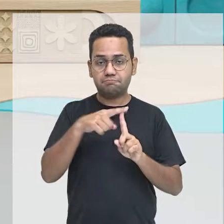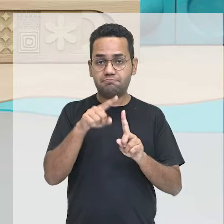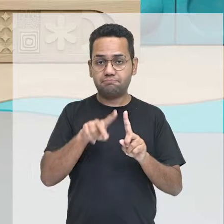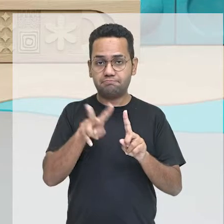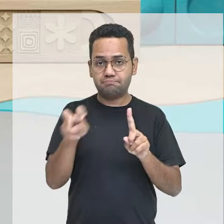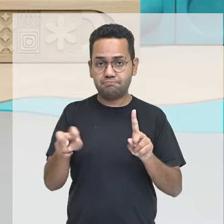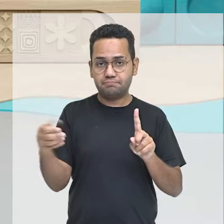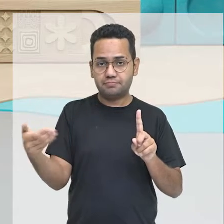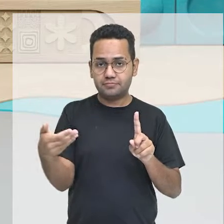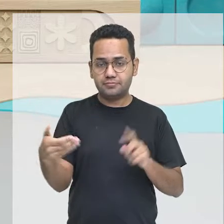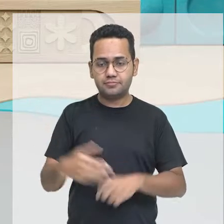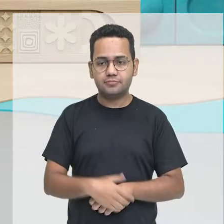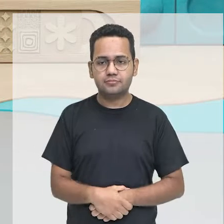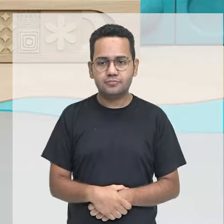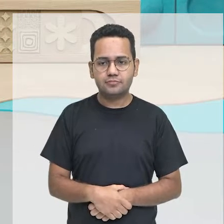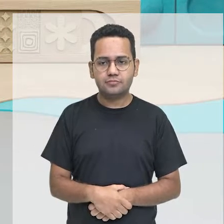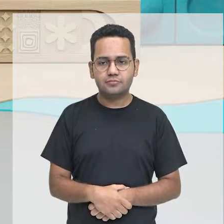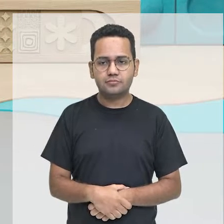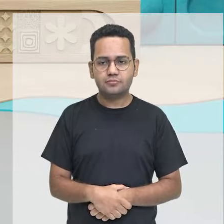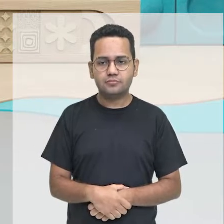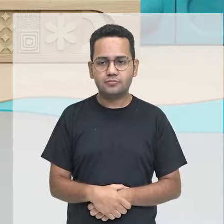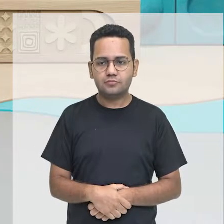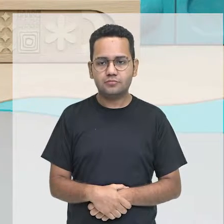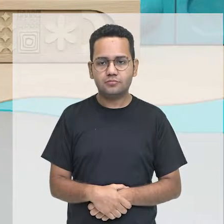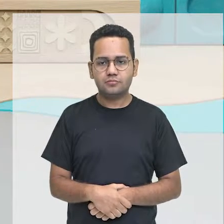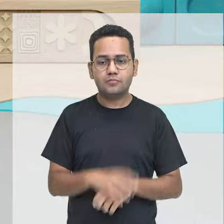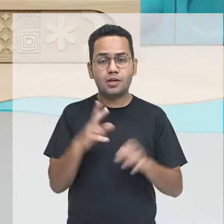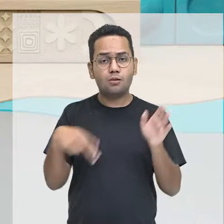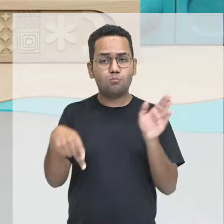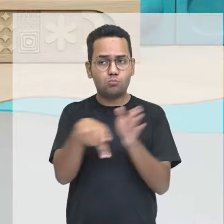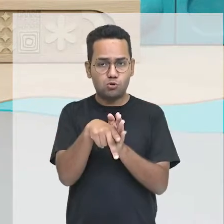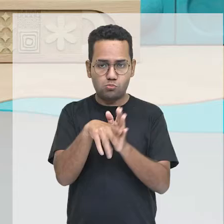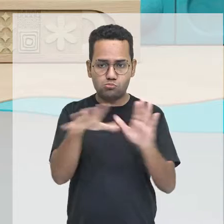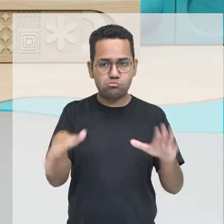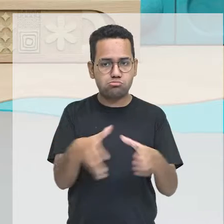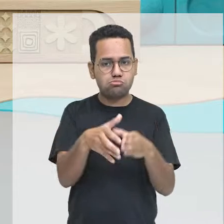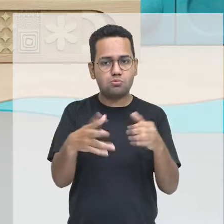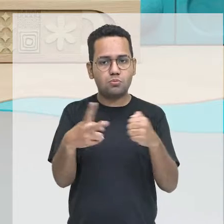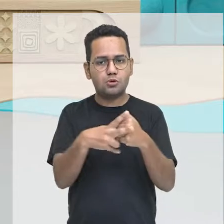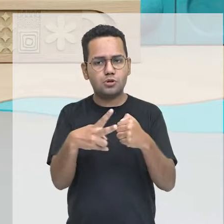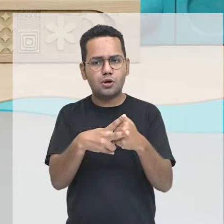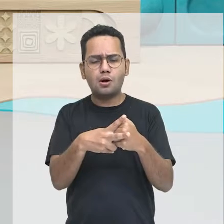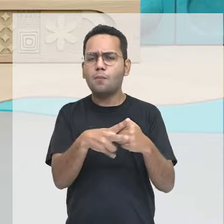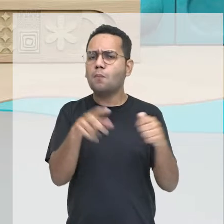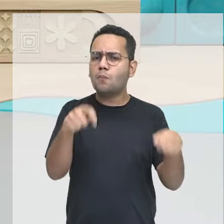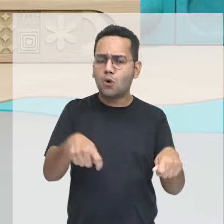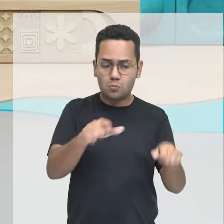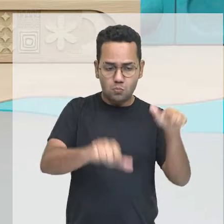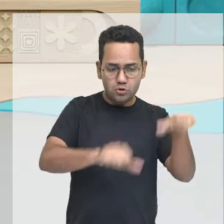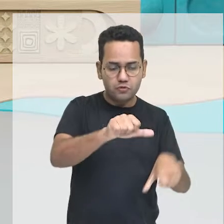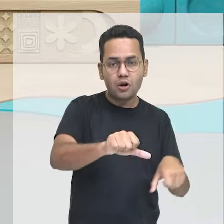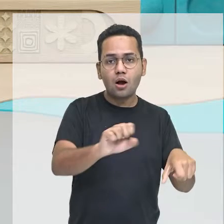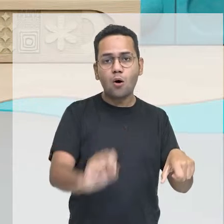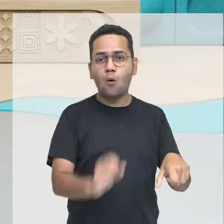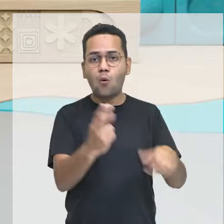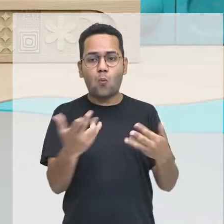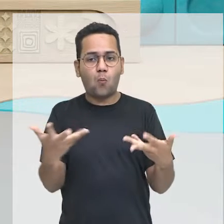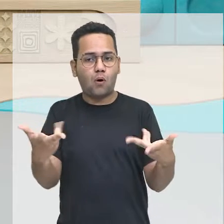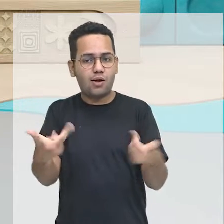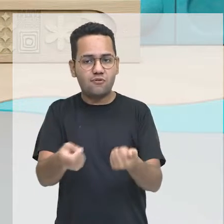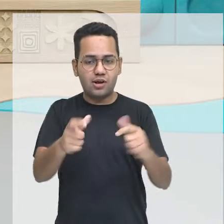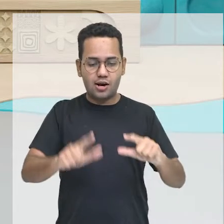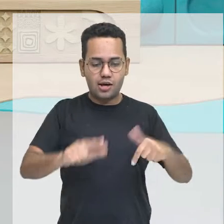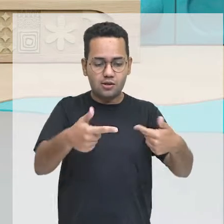verbs, verbos modais, são uma classe especial de verbos que modificam ou qualificam o significado de outros verbos em uma